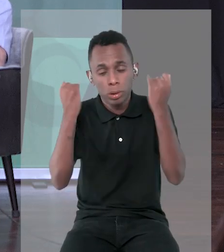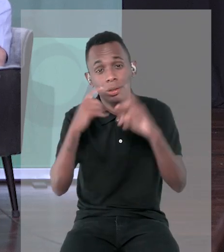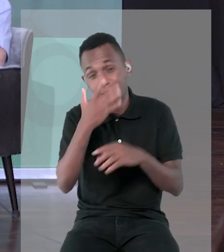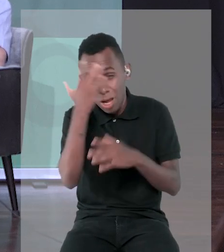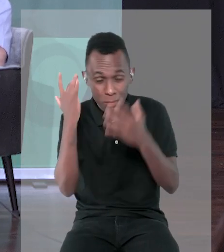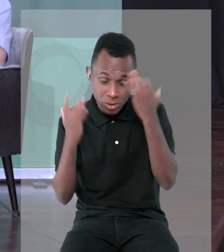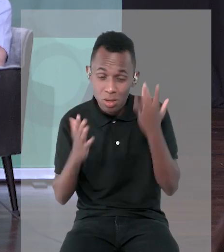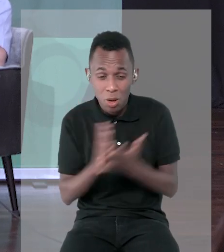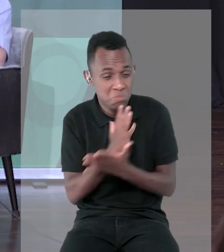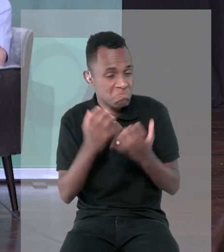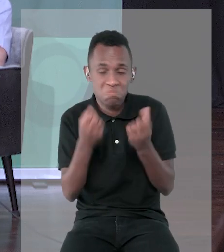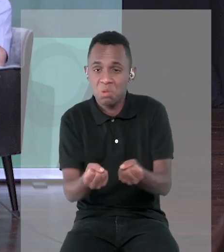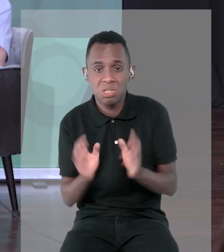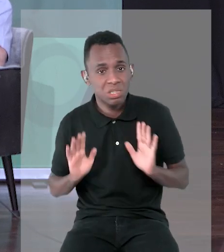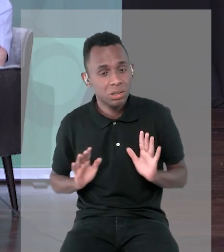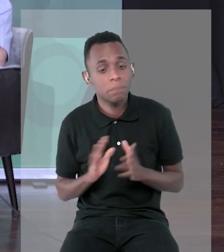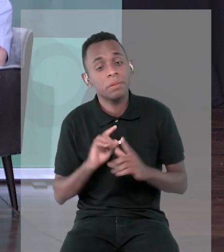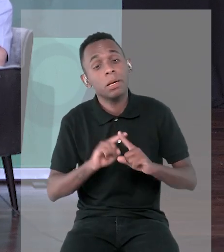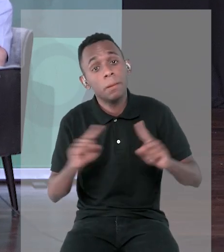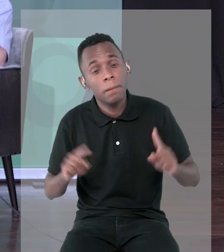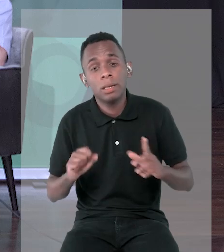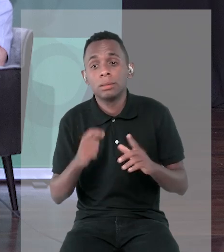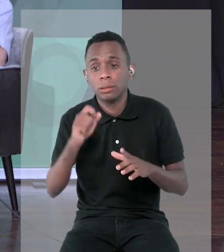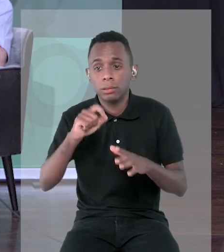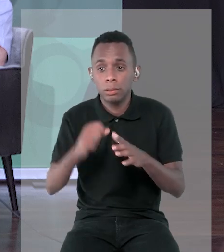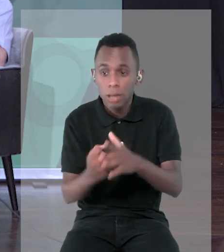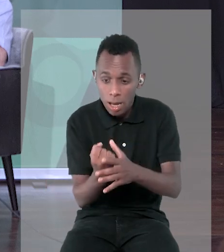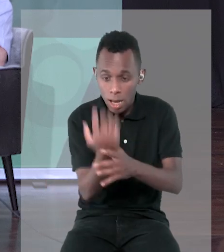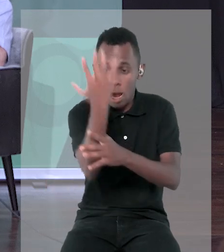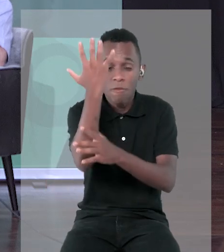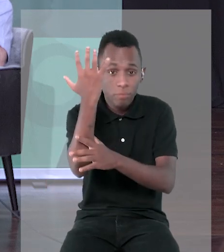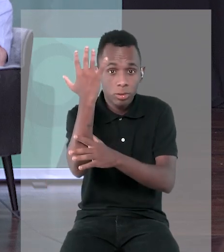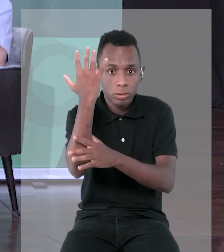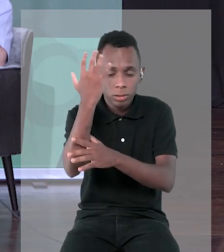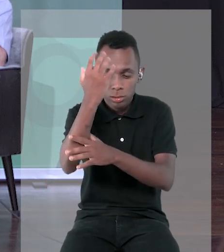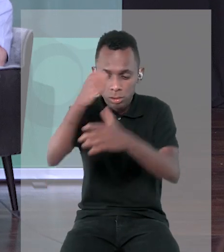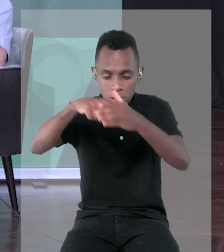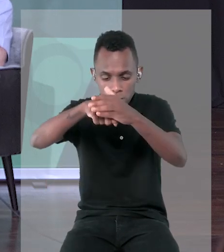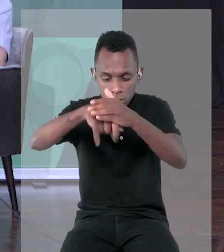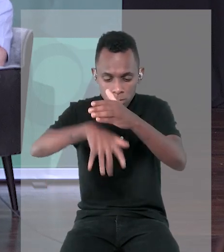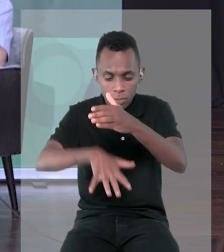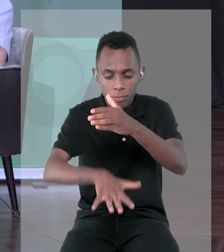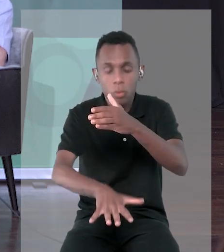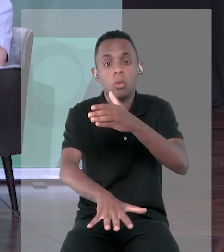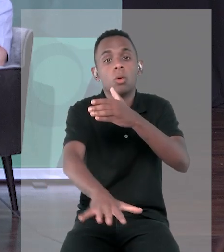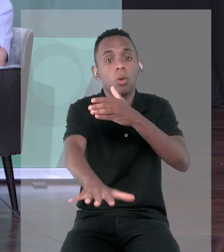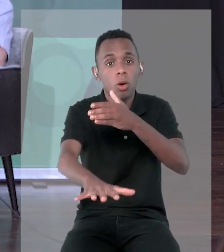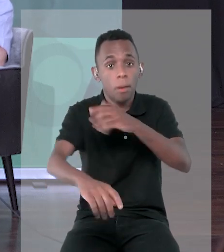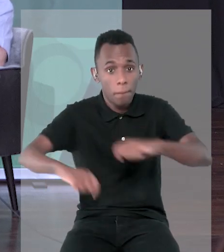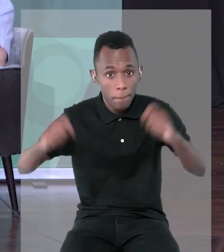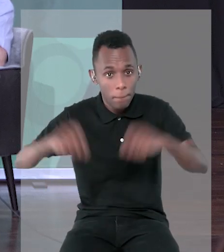em fazer isso. Mas essas árvores, quando elas são plantadas, as raízes delas permitem que o lençol